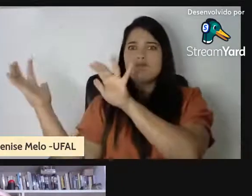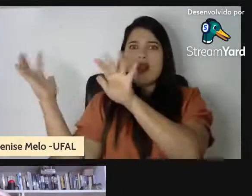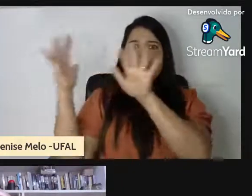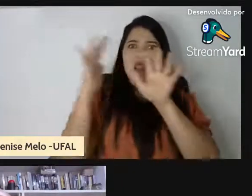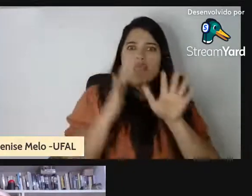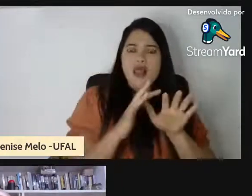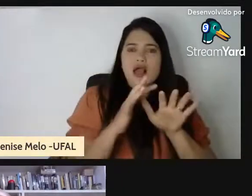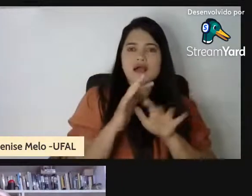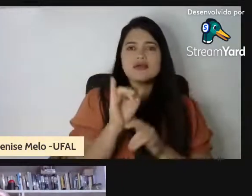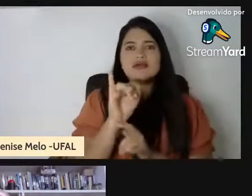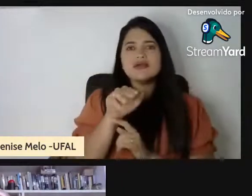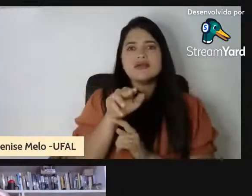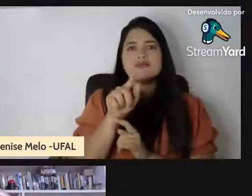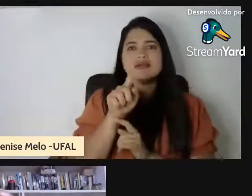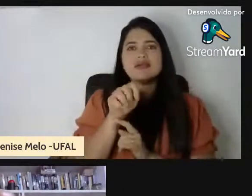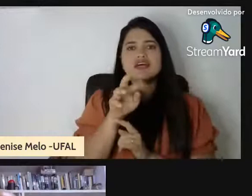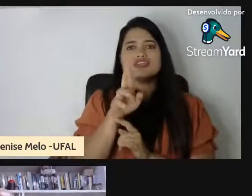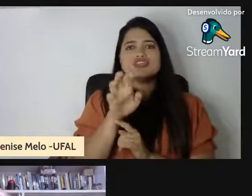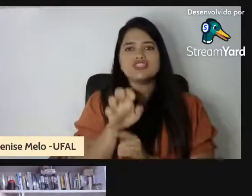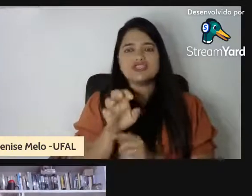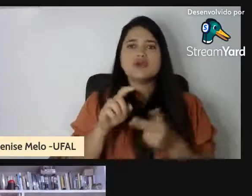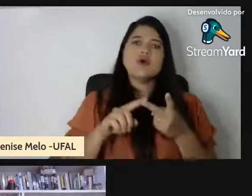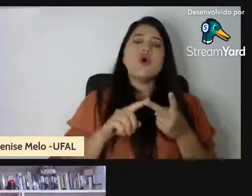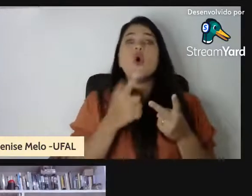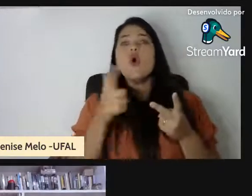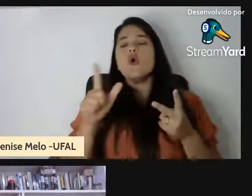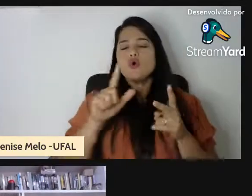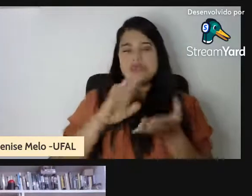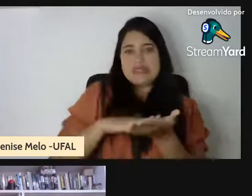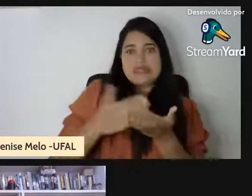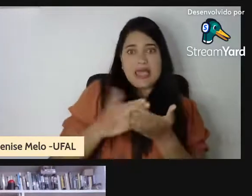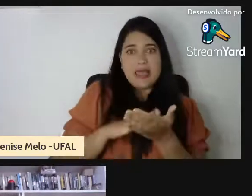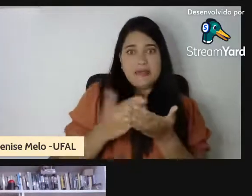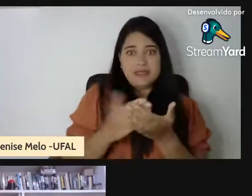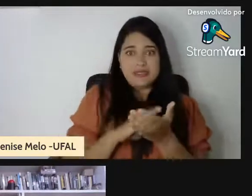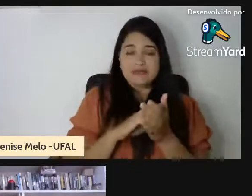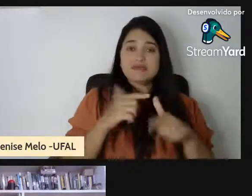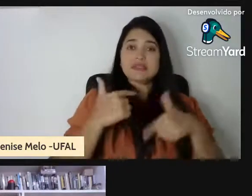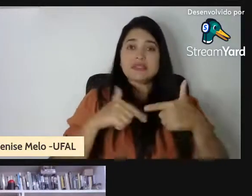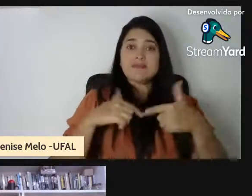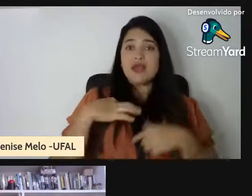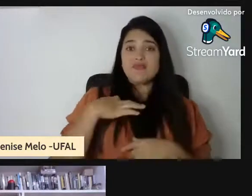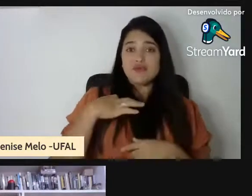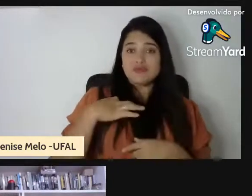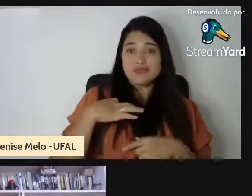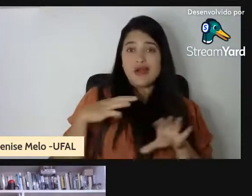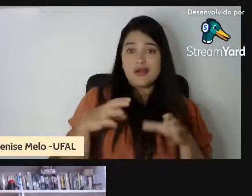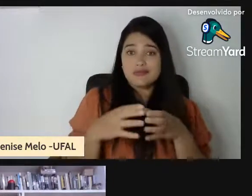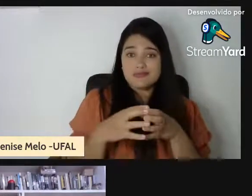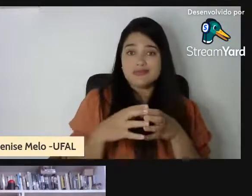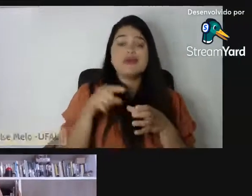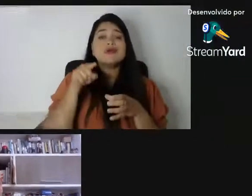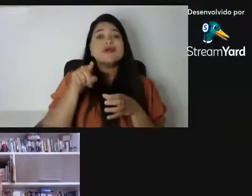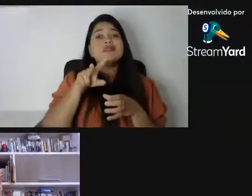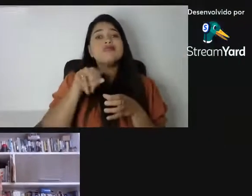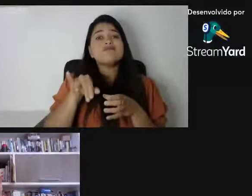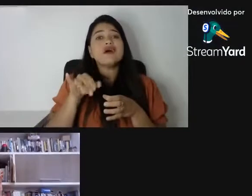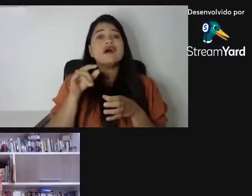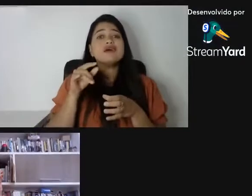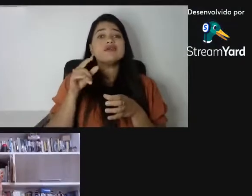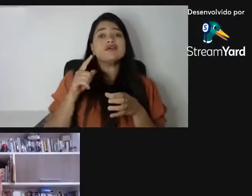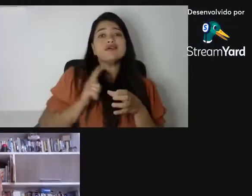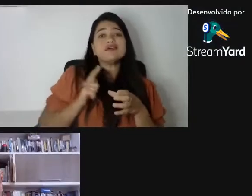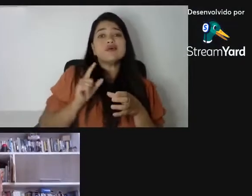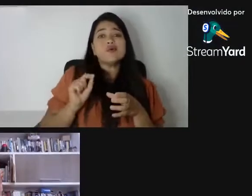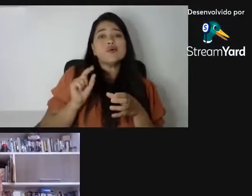intérprete comunitário, que trabalha com outras línguas orais também, ele trabalha no contexto, ele tem uma licença